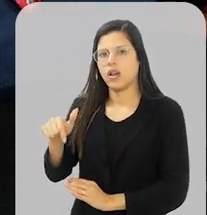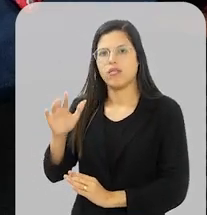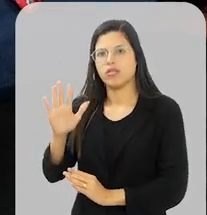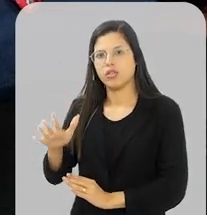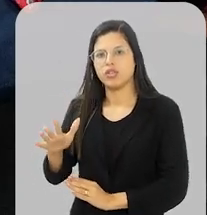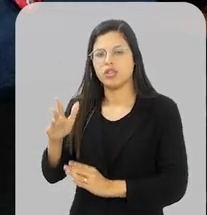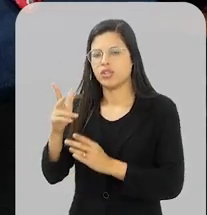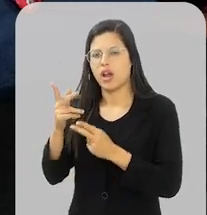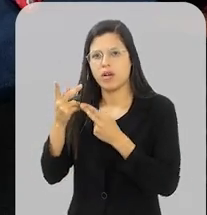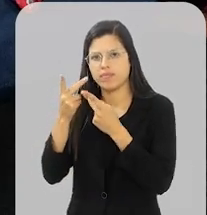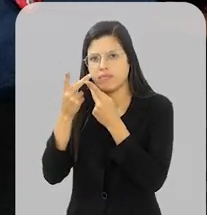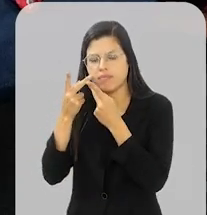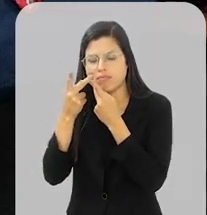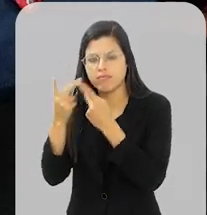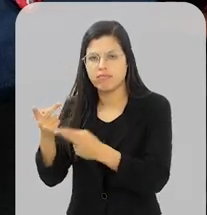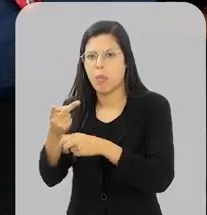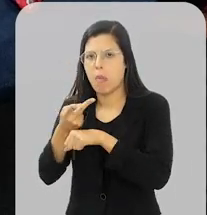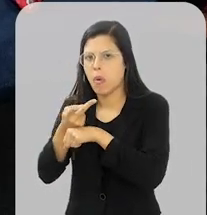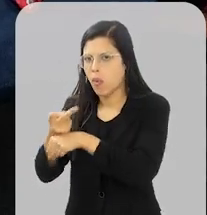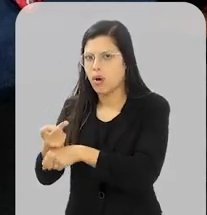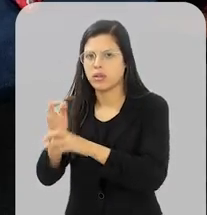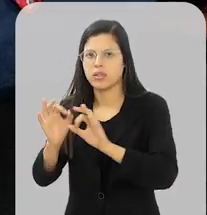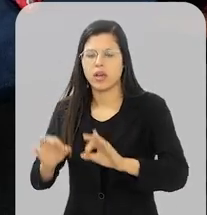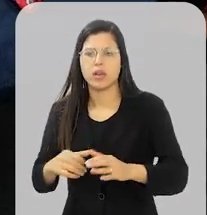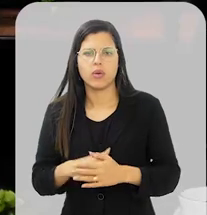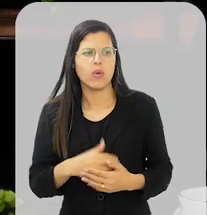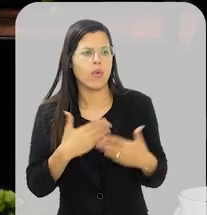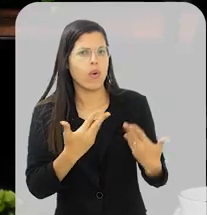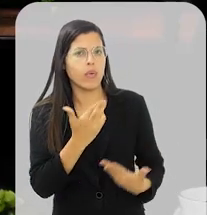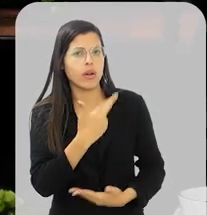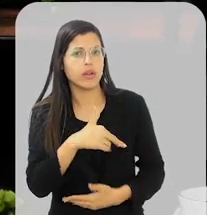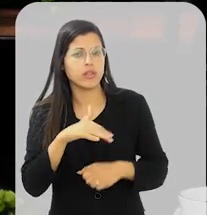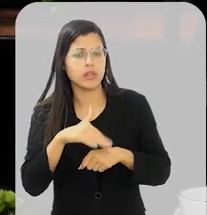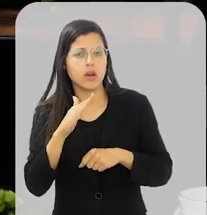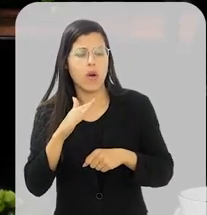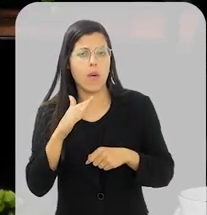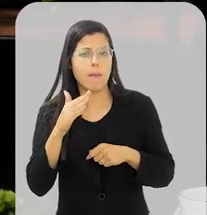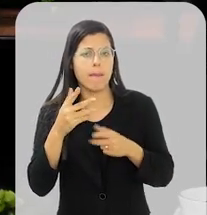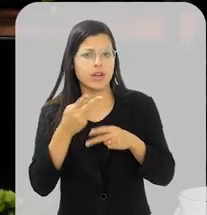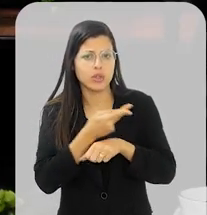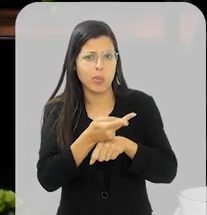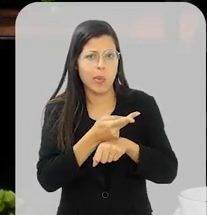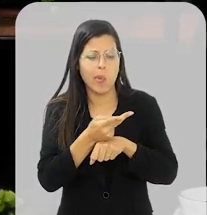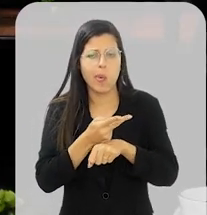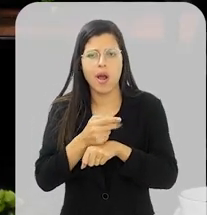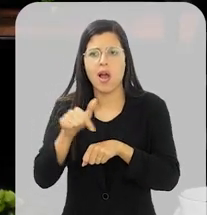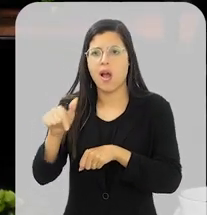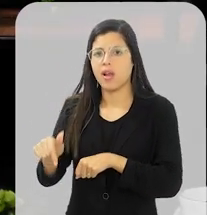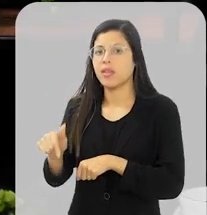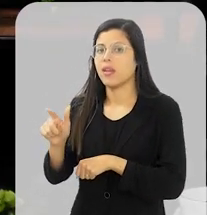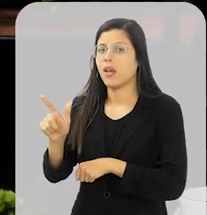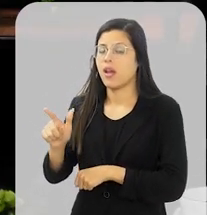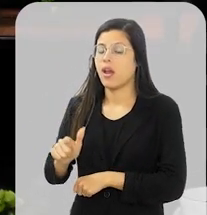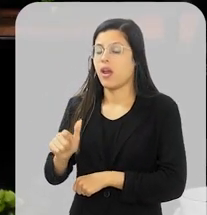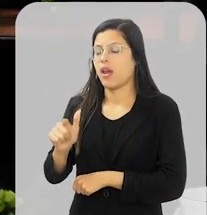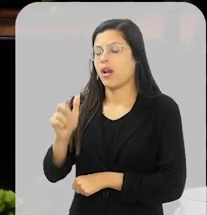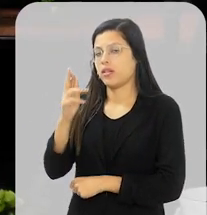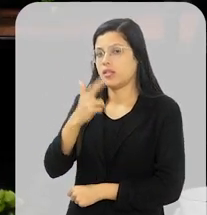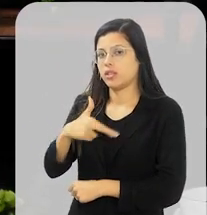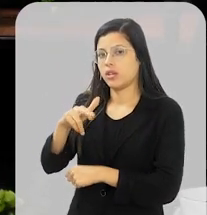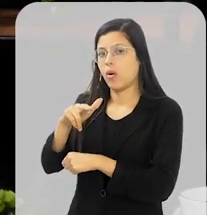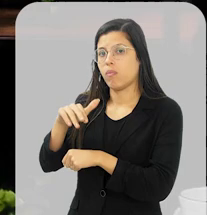local do livro que ela está procurando. Qual é a religião mais procurada? A mais procurada é Umbanda. É Umbanda. Tem